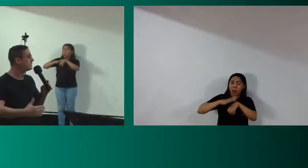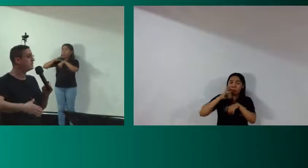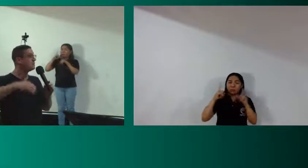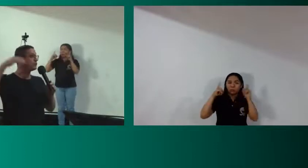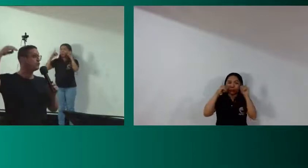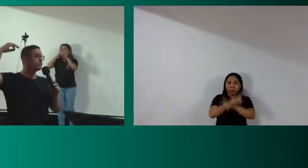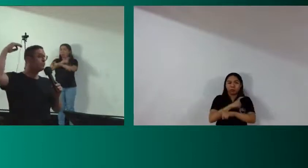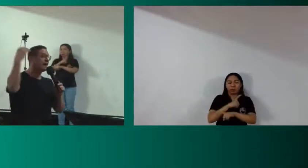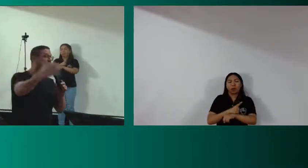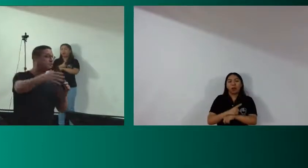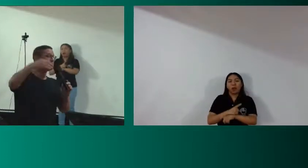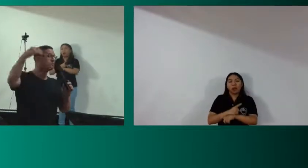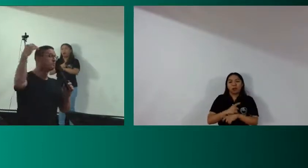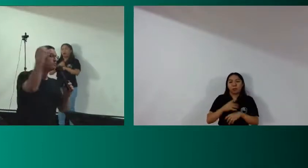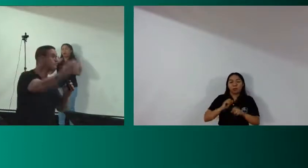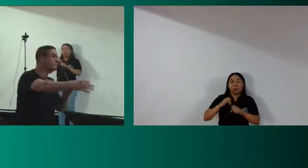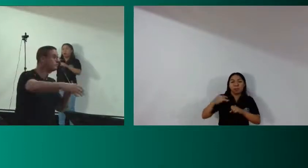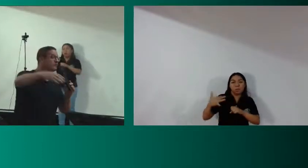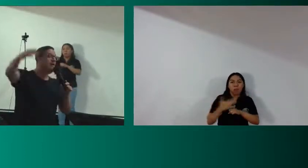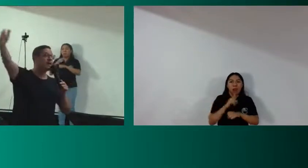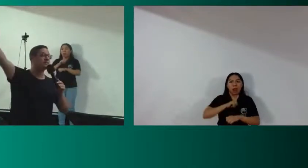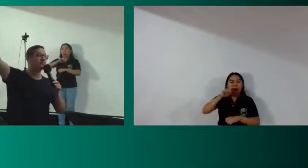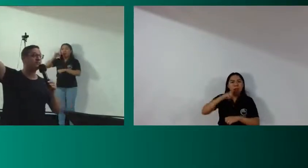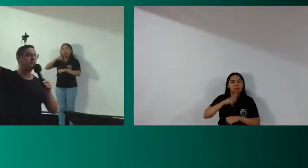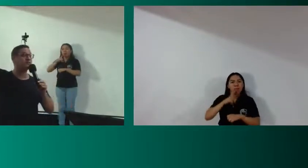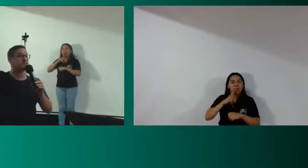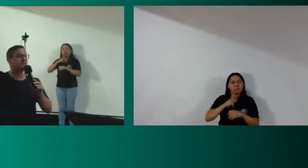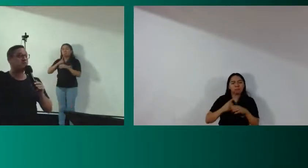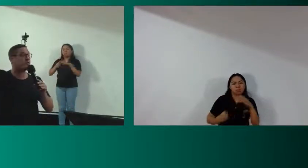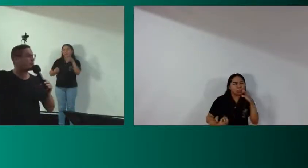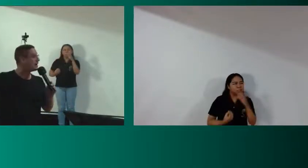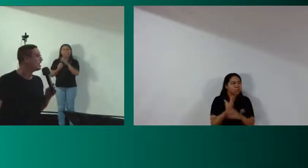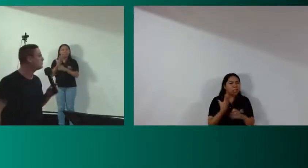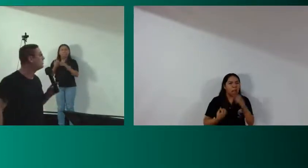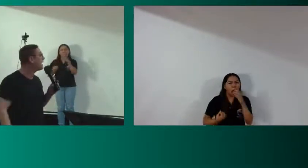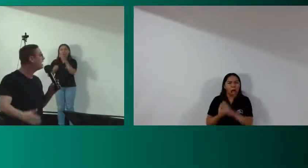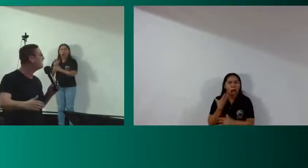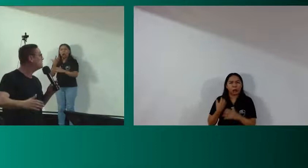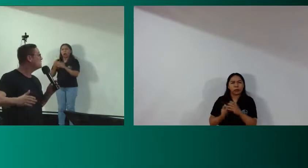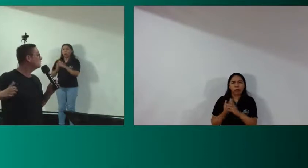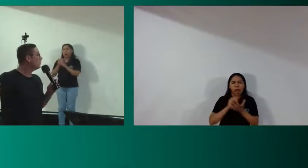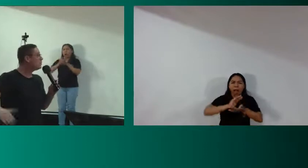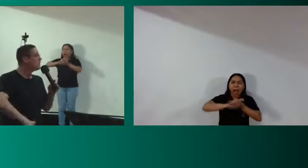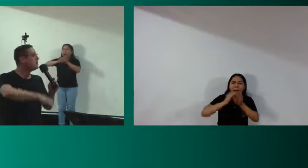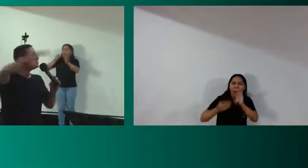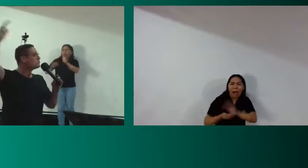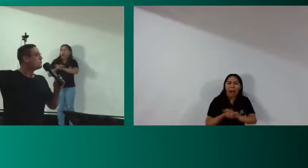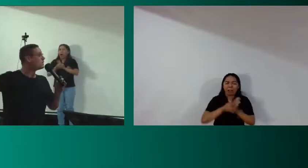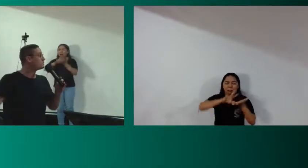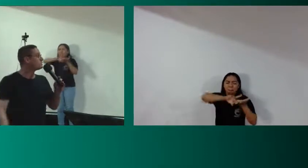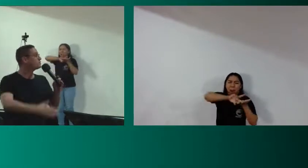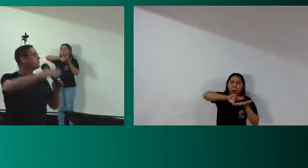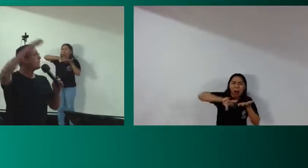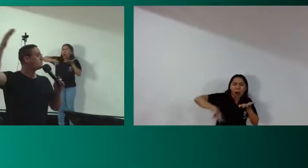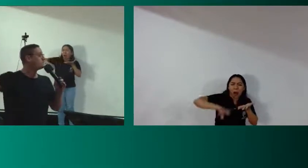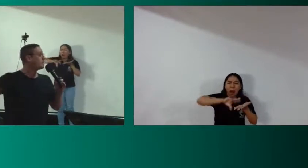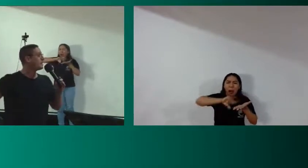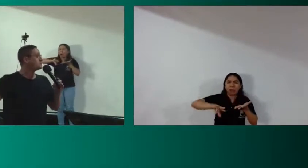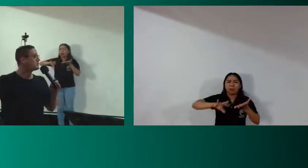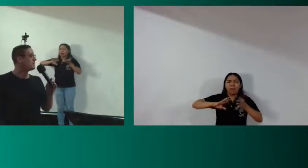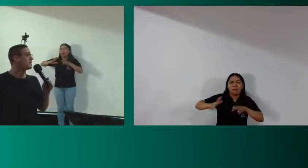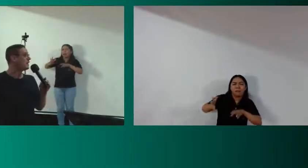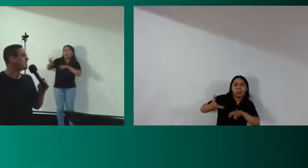da pandemia essa galera tava produzindo arte produzindo conteúdo recebendo festival concreto lá é o grande os maiores